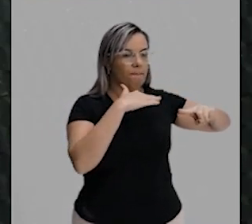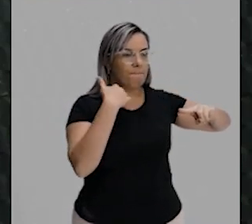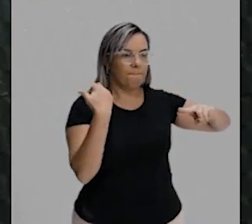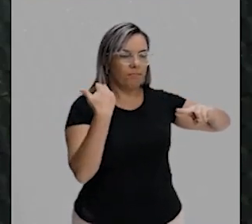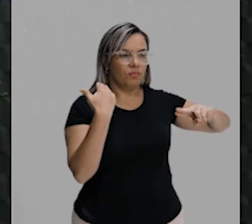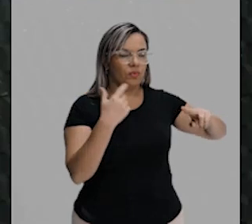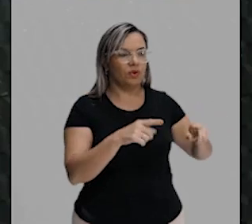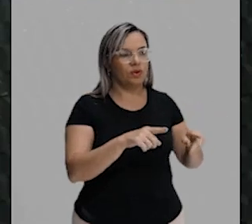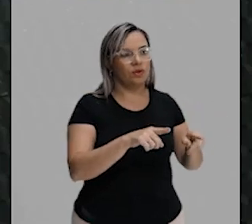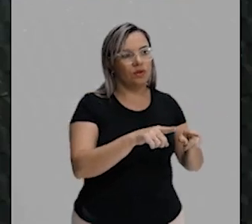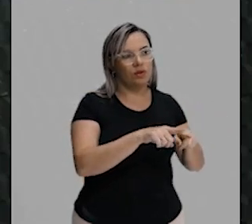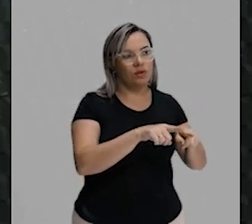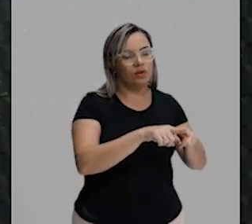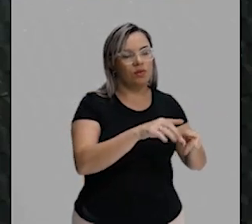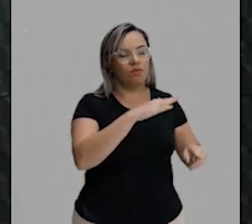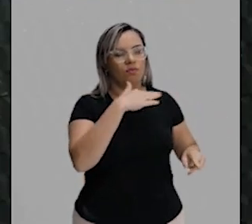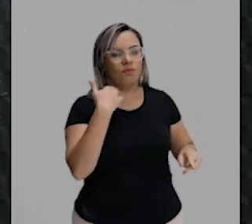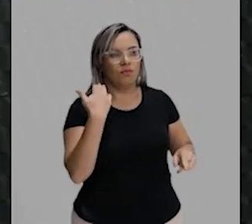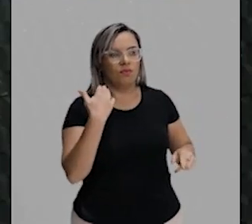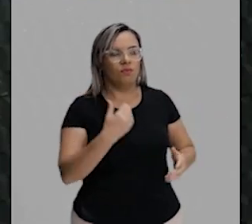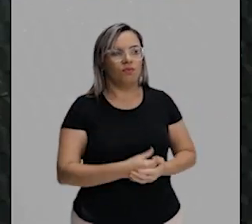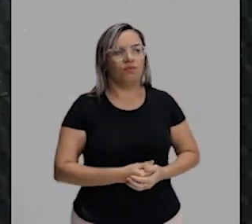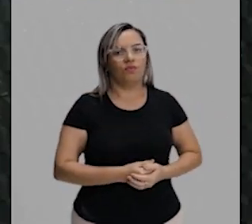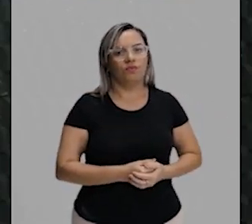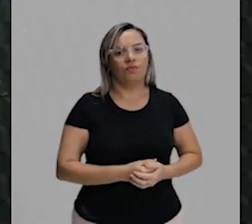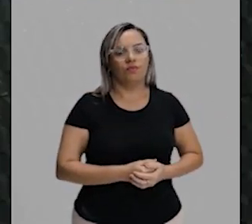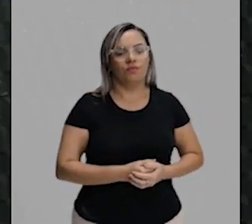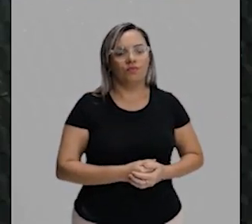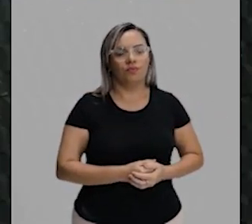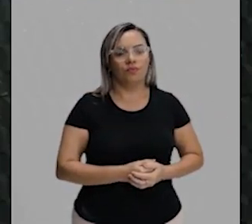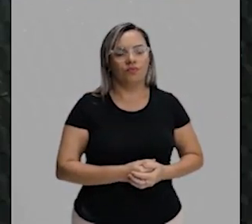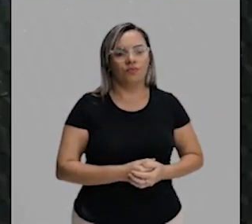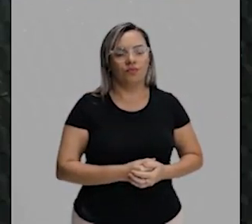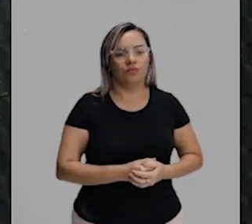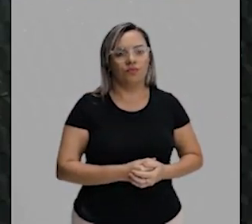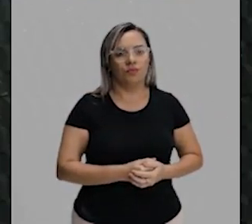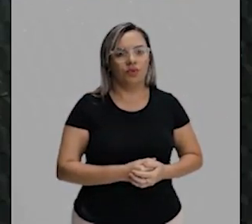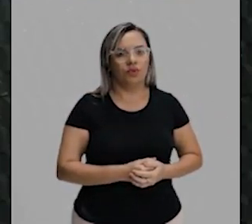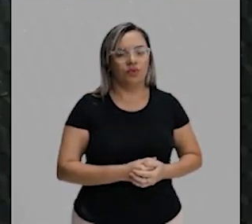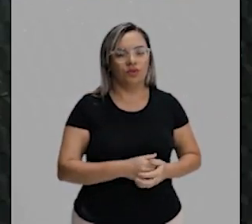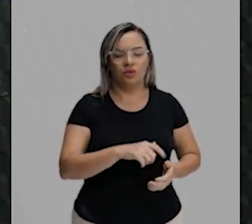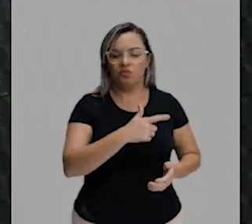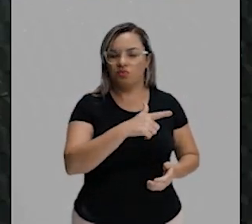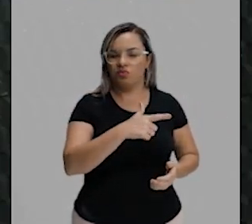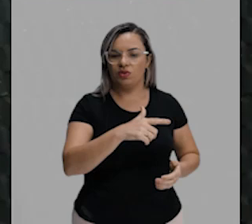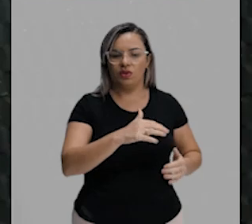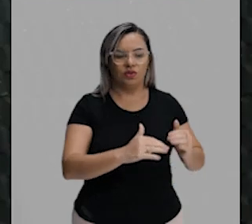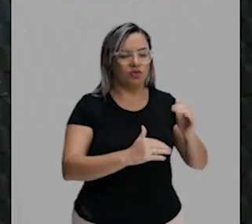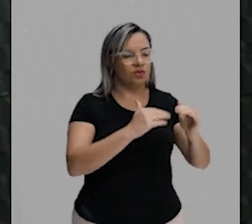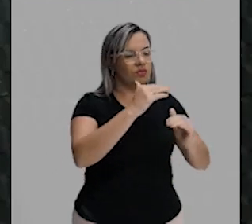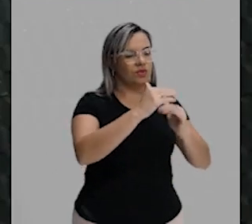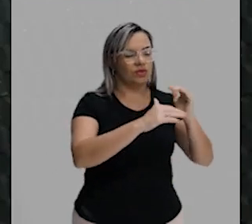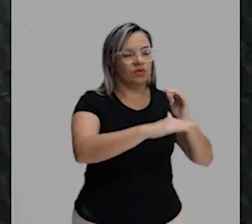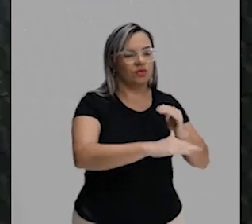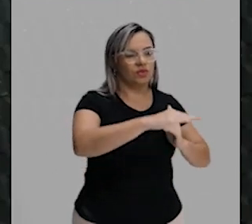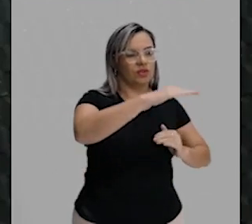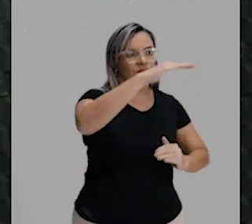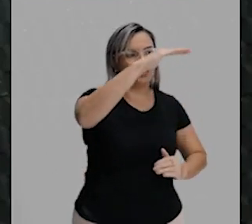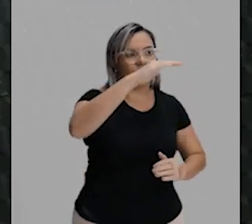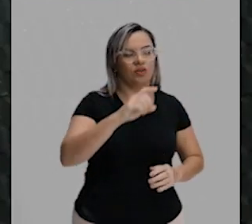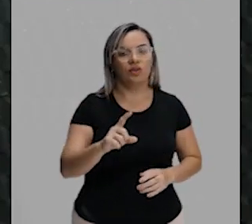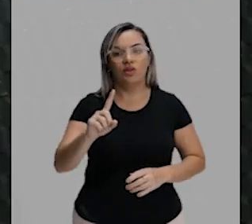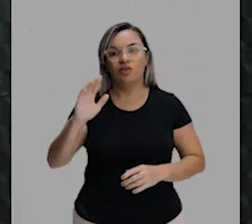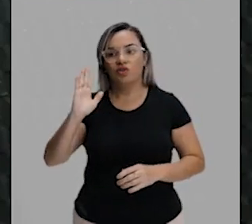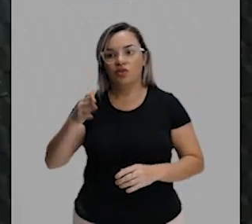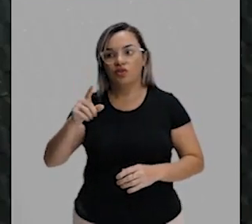vai ter a sua sobrevivência afetada, ou seja, ele não vai se desenvolver, não vai chegar à idade adulta.